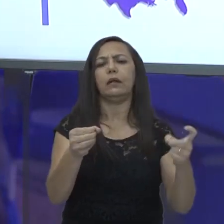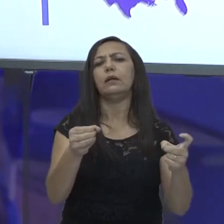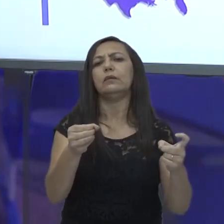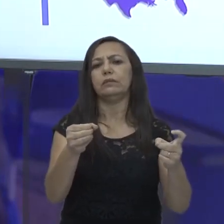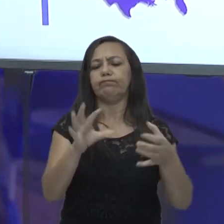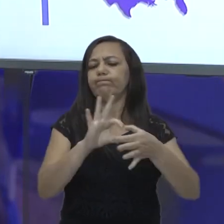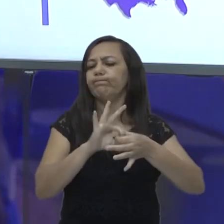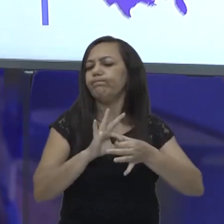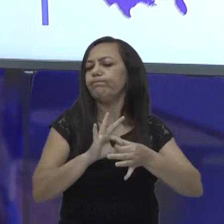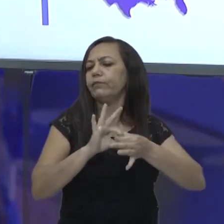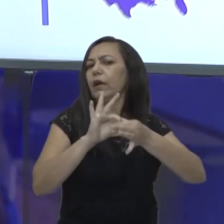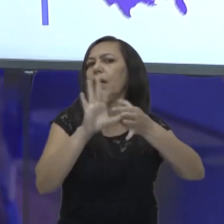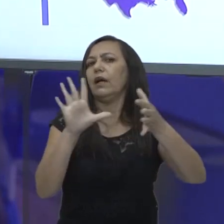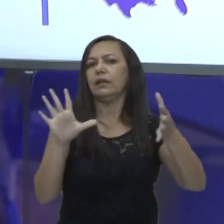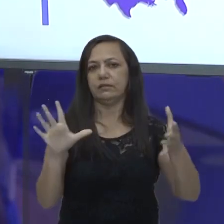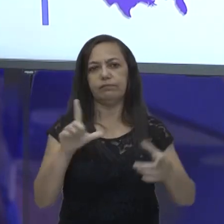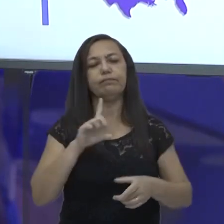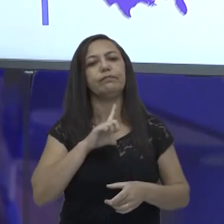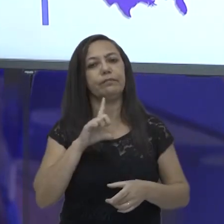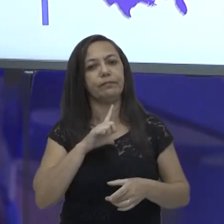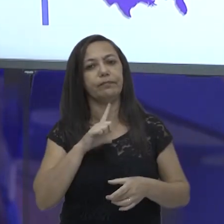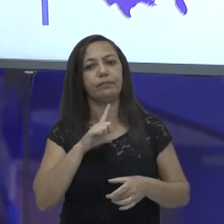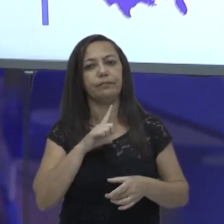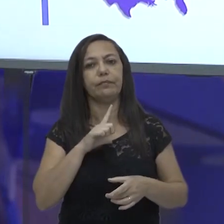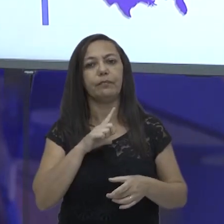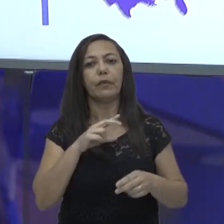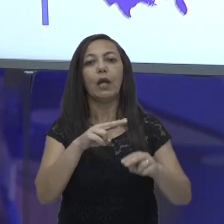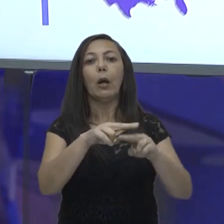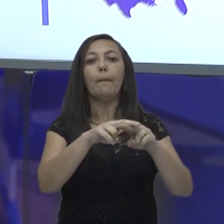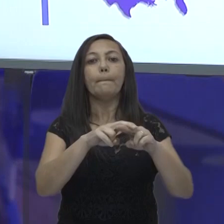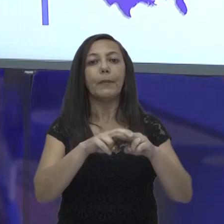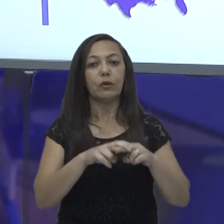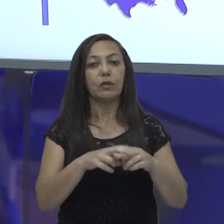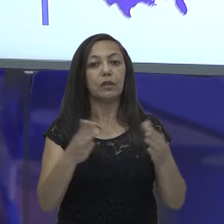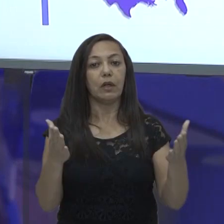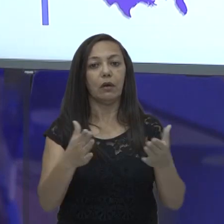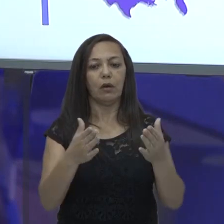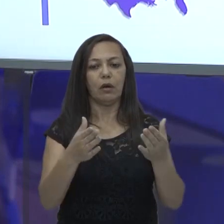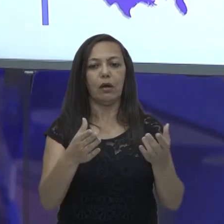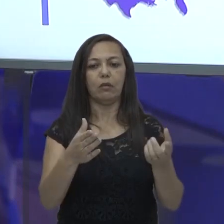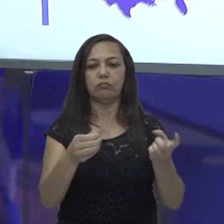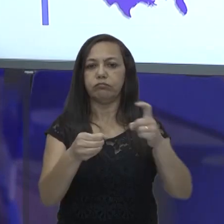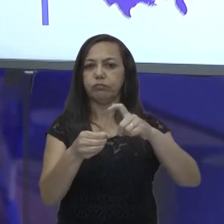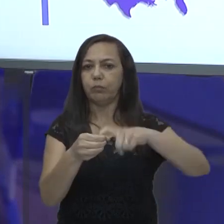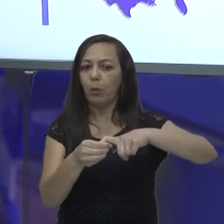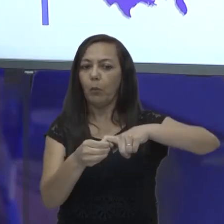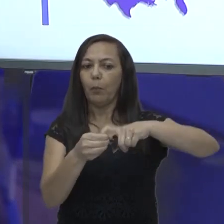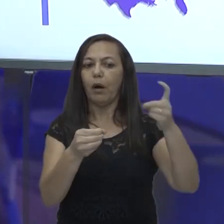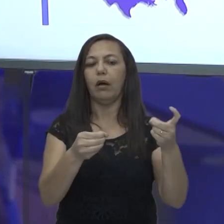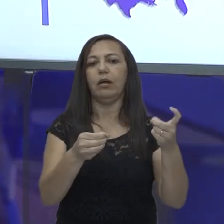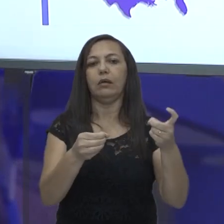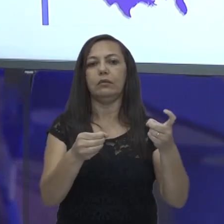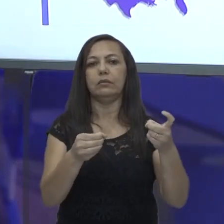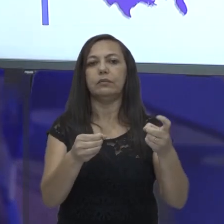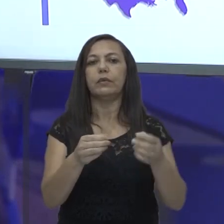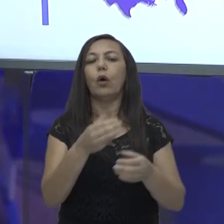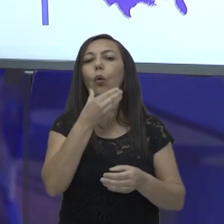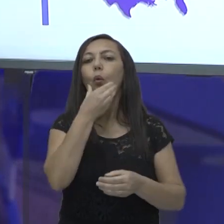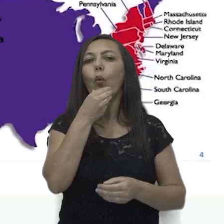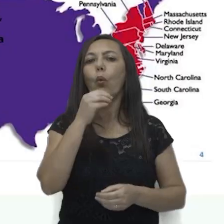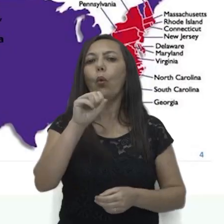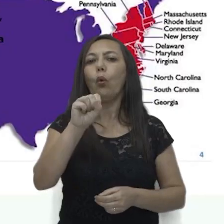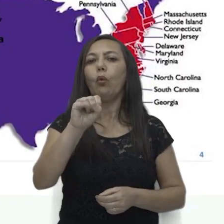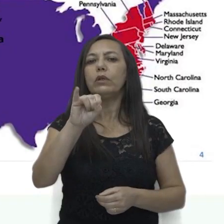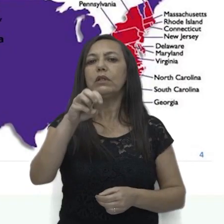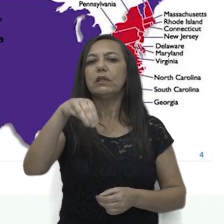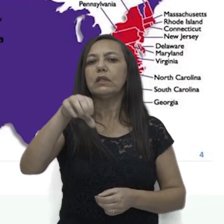autonomia, ter a sua liberdade. Por isso que eles rompem com a Espanha, beleza? Simão Bolívar foi um